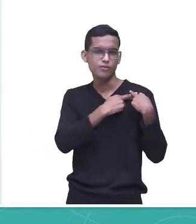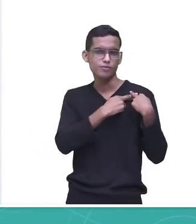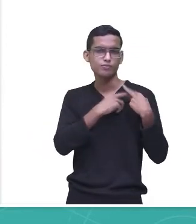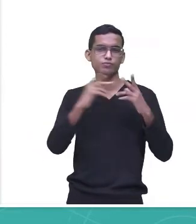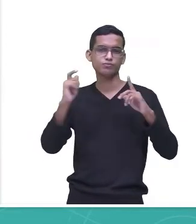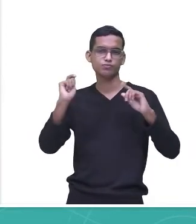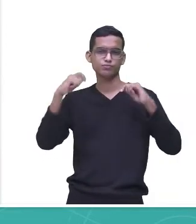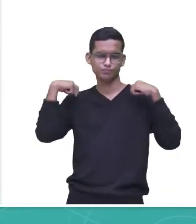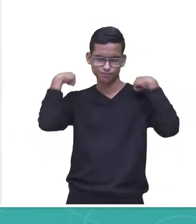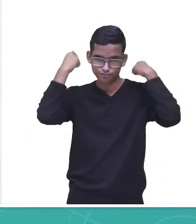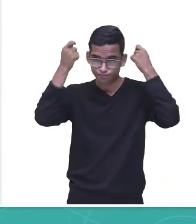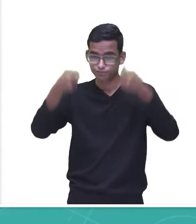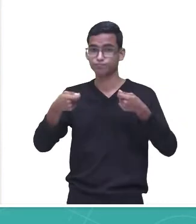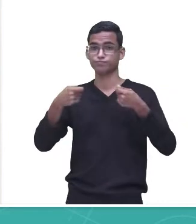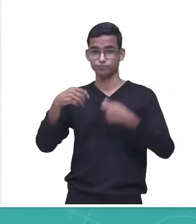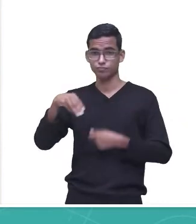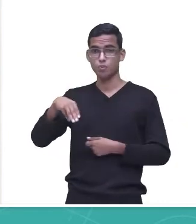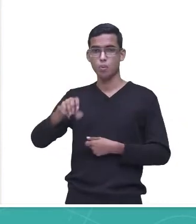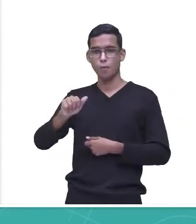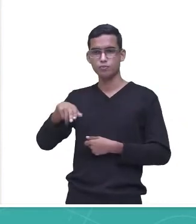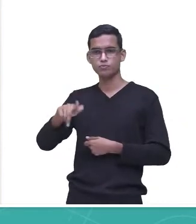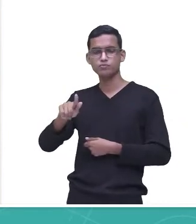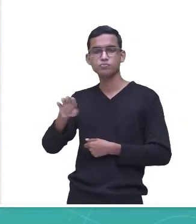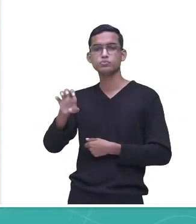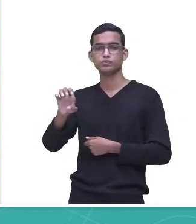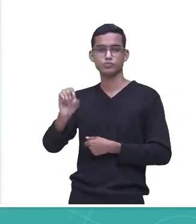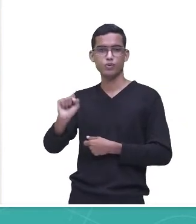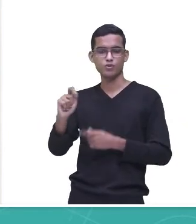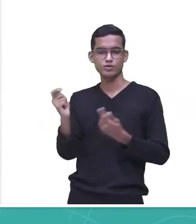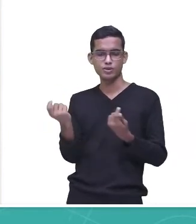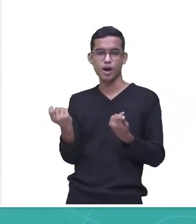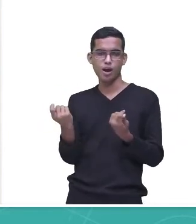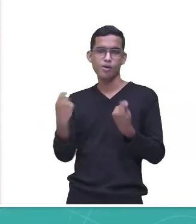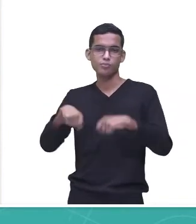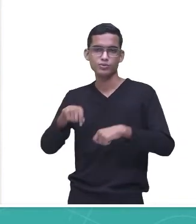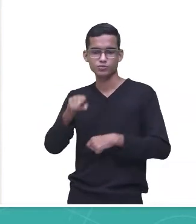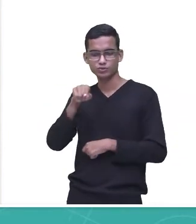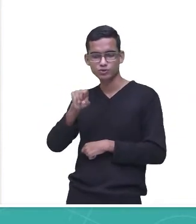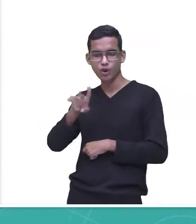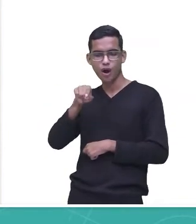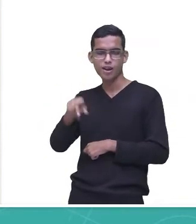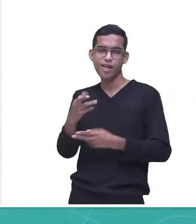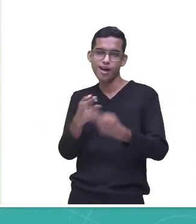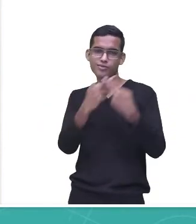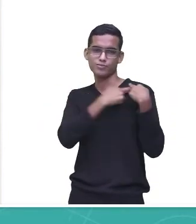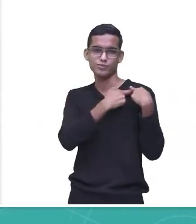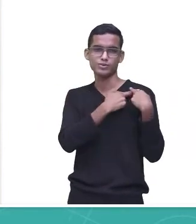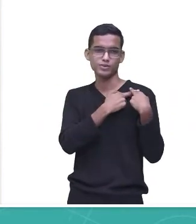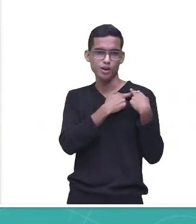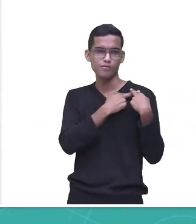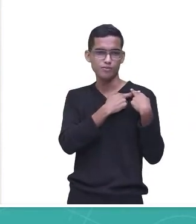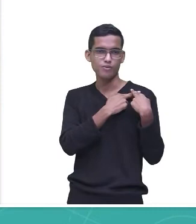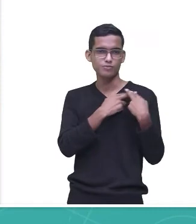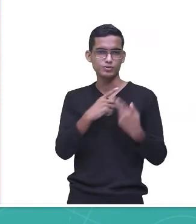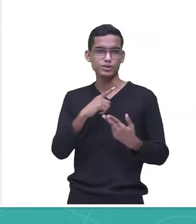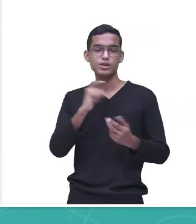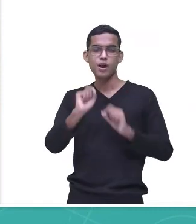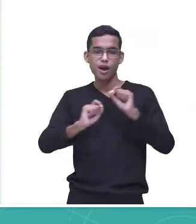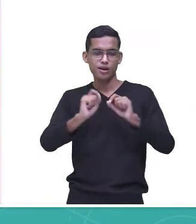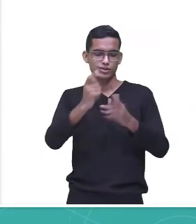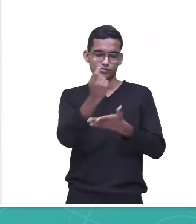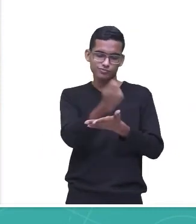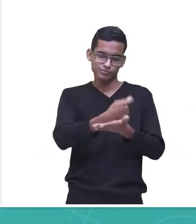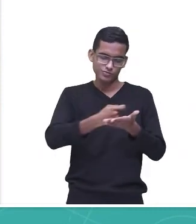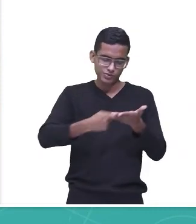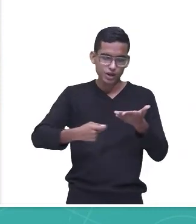esse poder de fazer essas escrituras. Não era qualquer pessoa, eles tinham que estar espiritualizados. E aqui é um